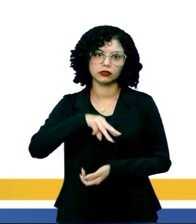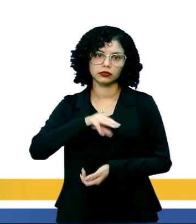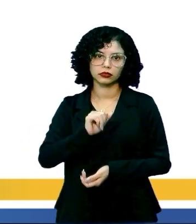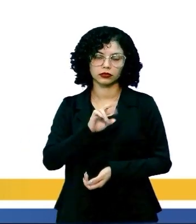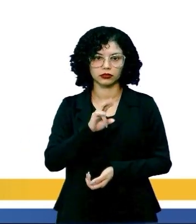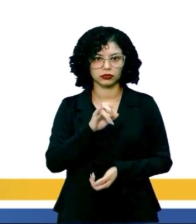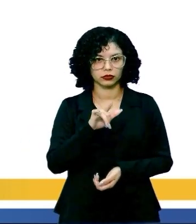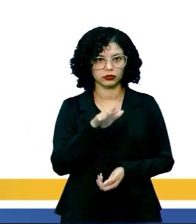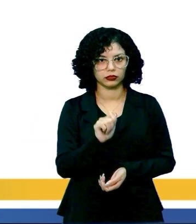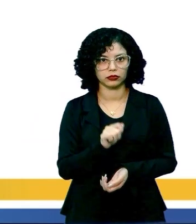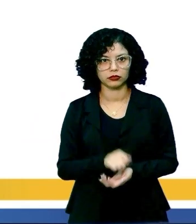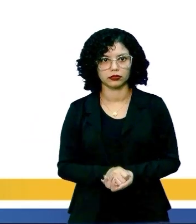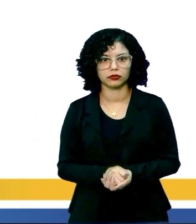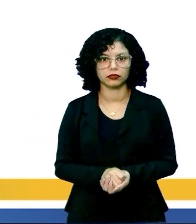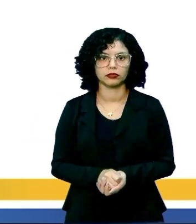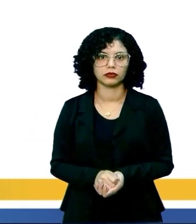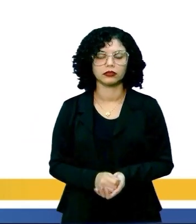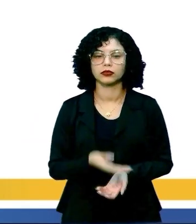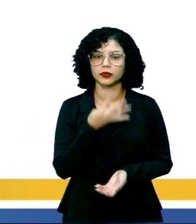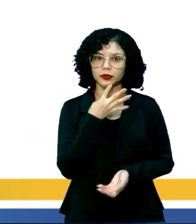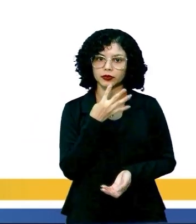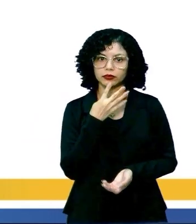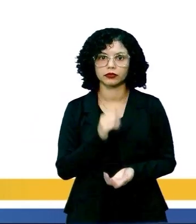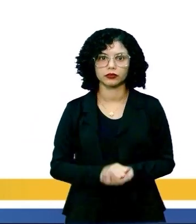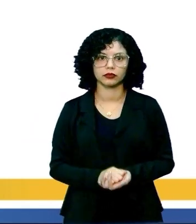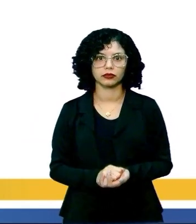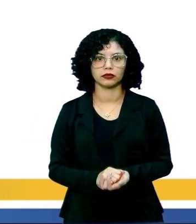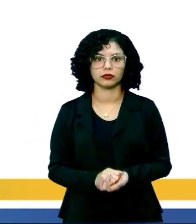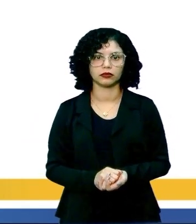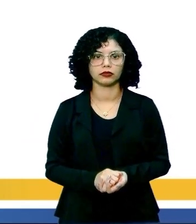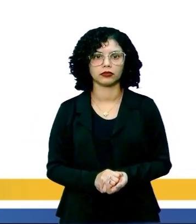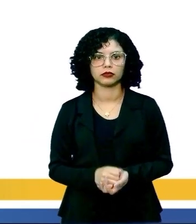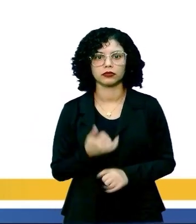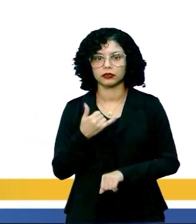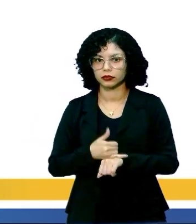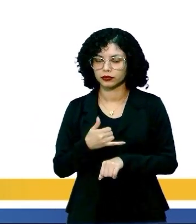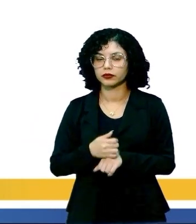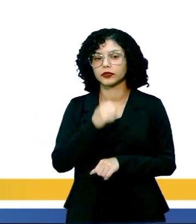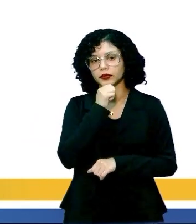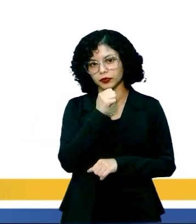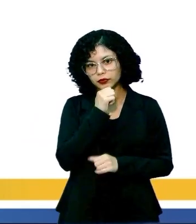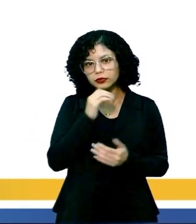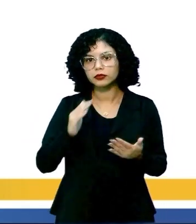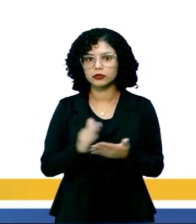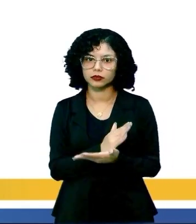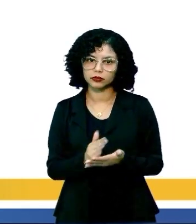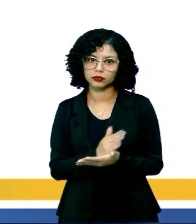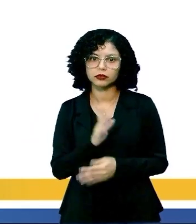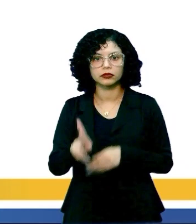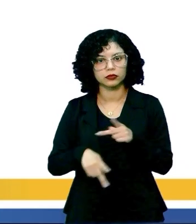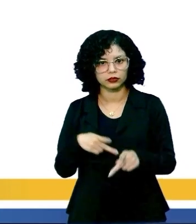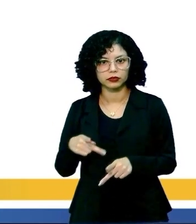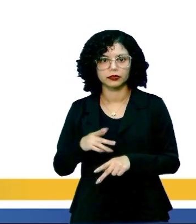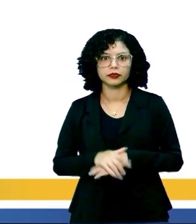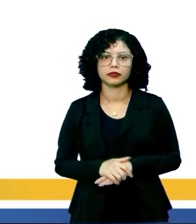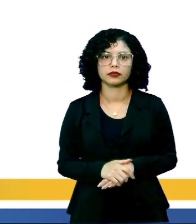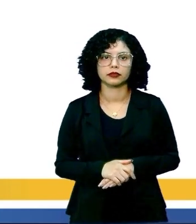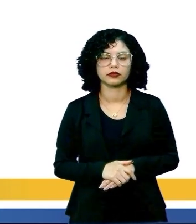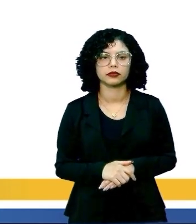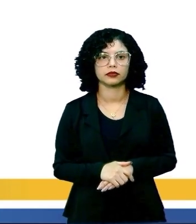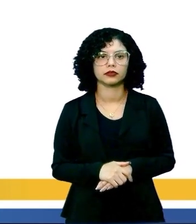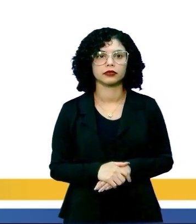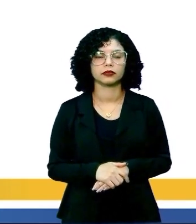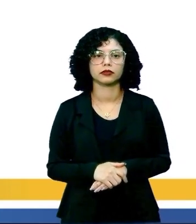Marechal Floriano Peixoto, conhecido também como Marechal de Ferro, apesar de ter tomado algumas medidas populares.